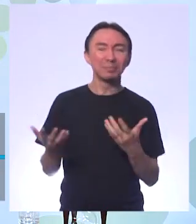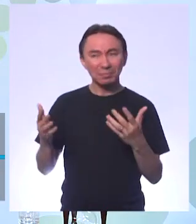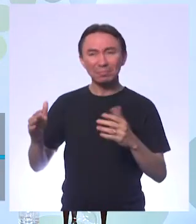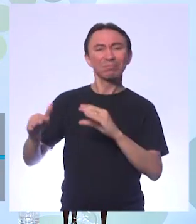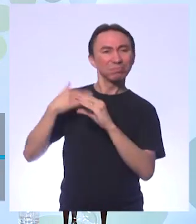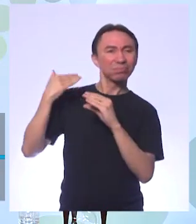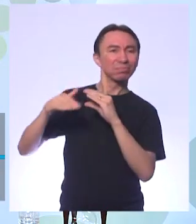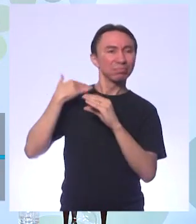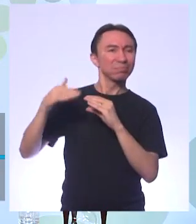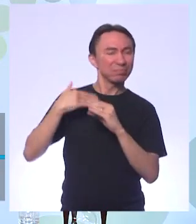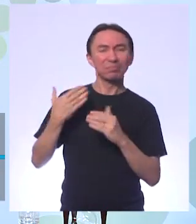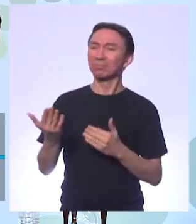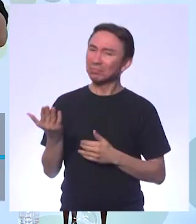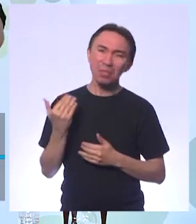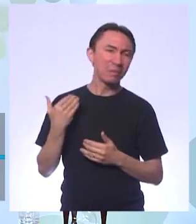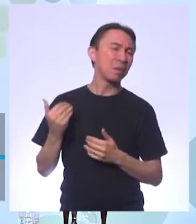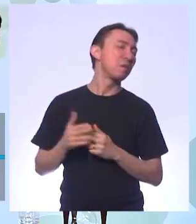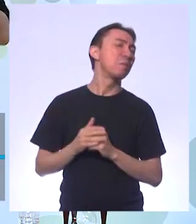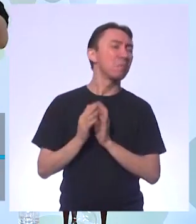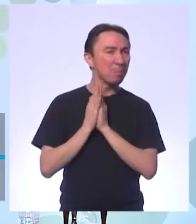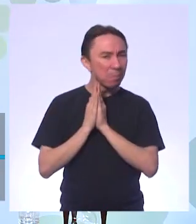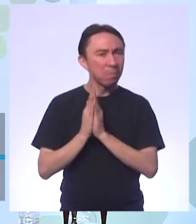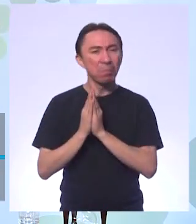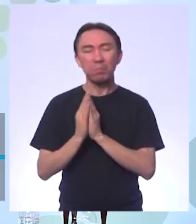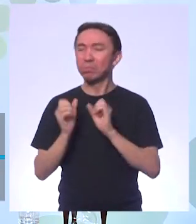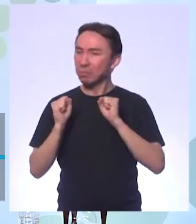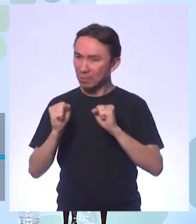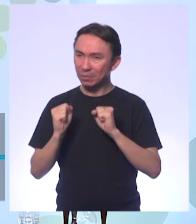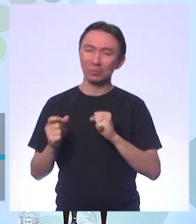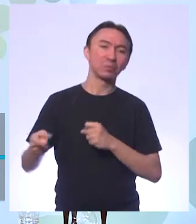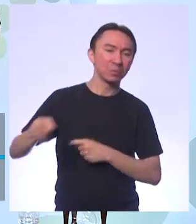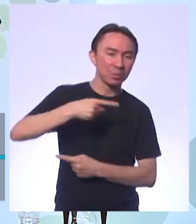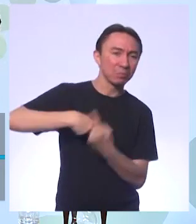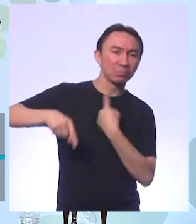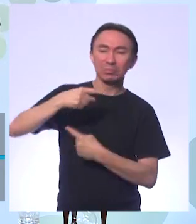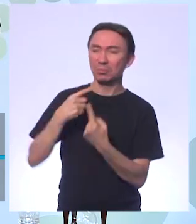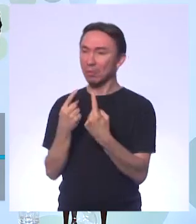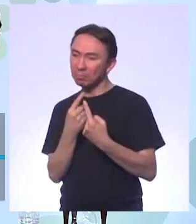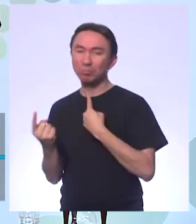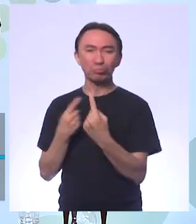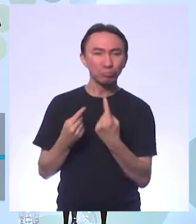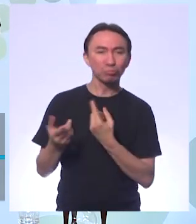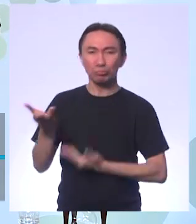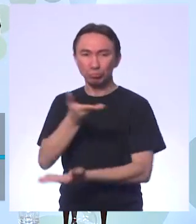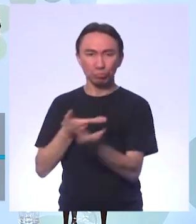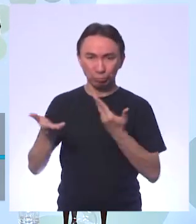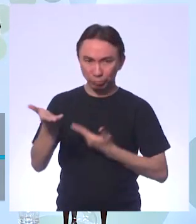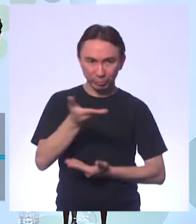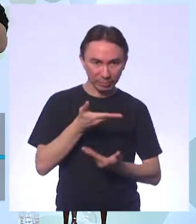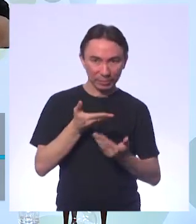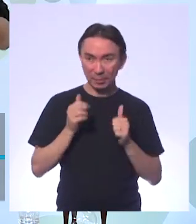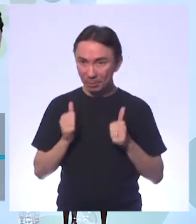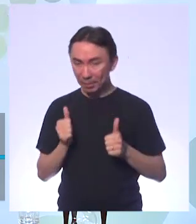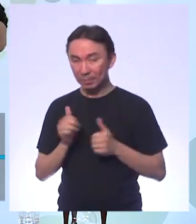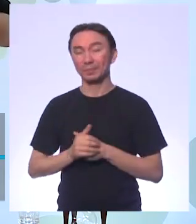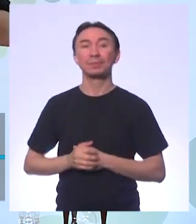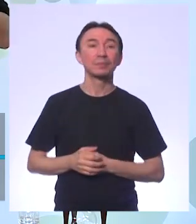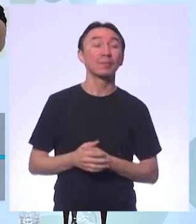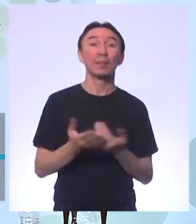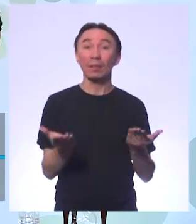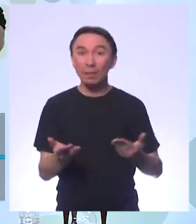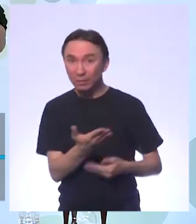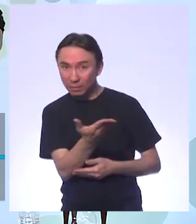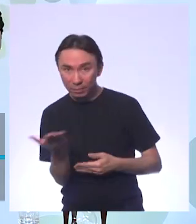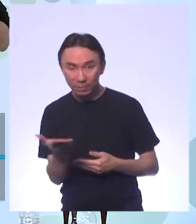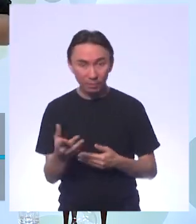para mim contribuições para a gente poder trocar ideia aqui, tá bom? Vamos, então, pensar, estudantes. Espero que até aqui esteja